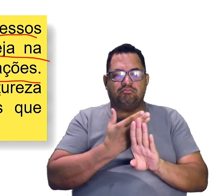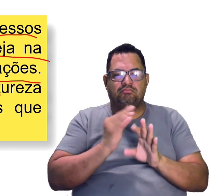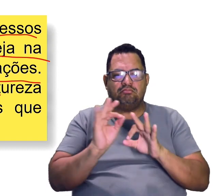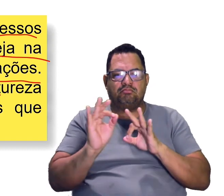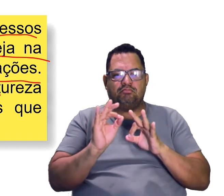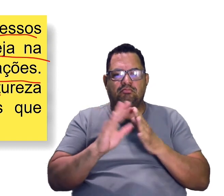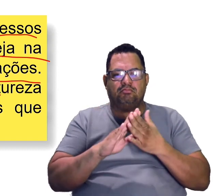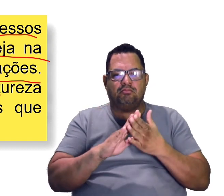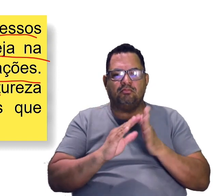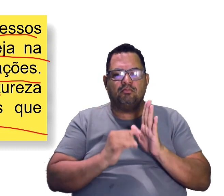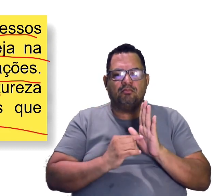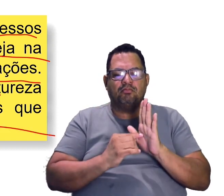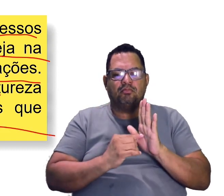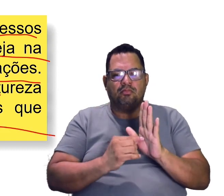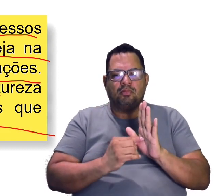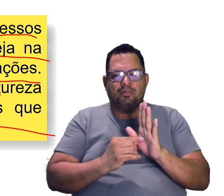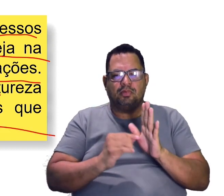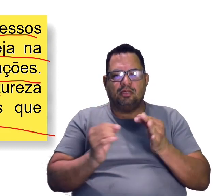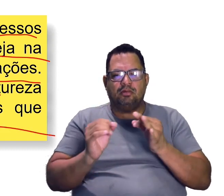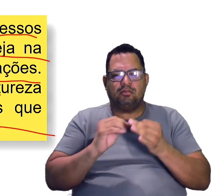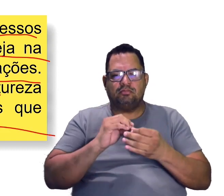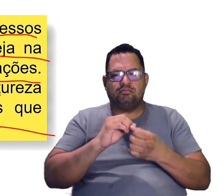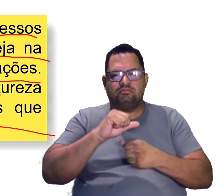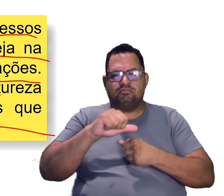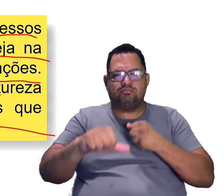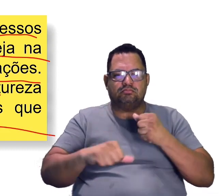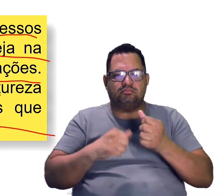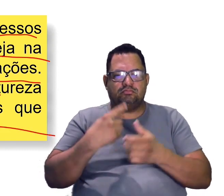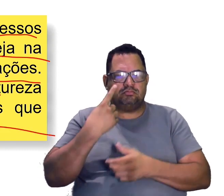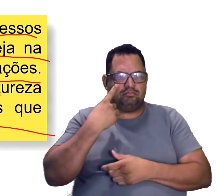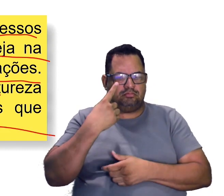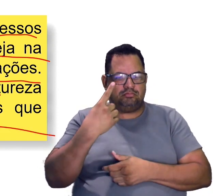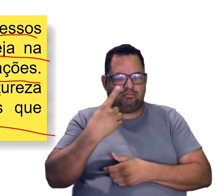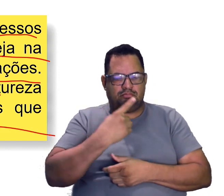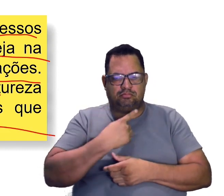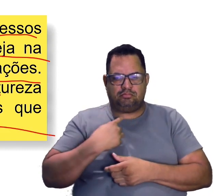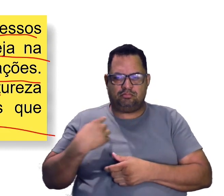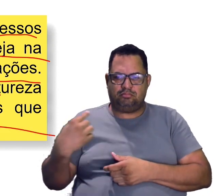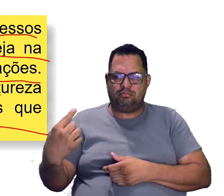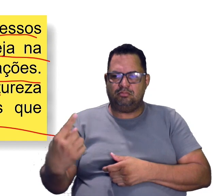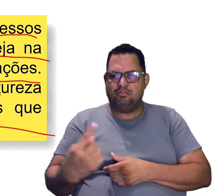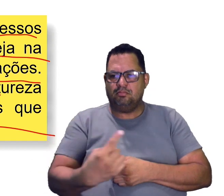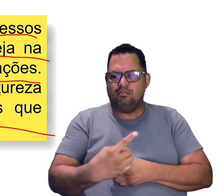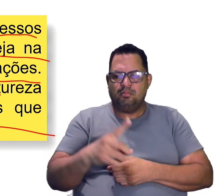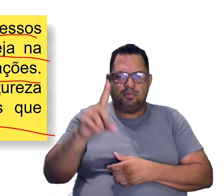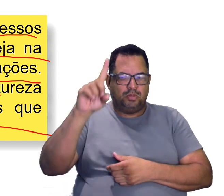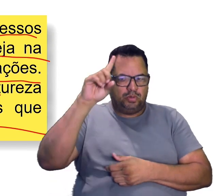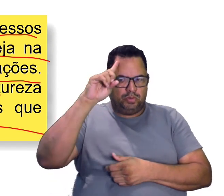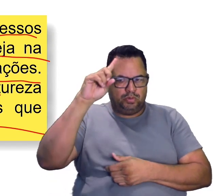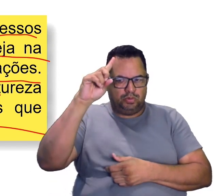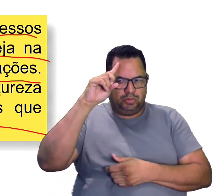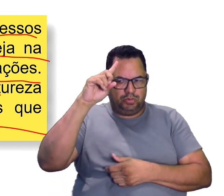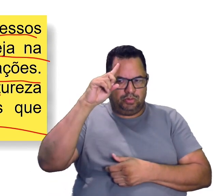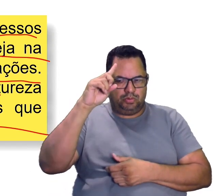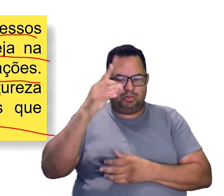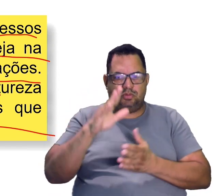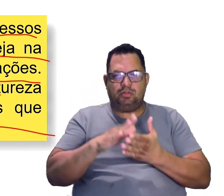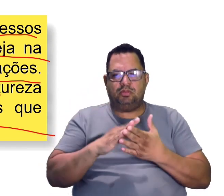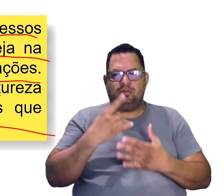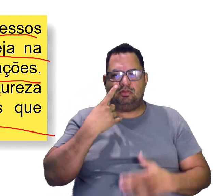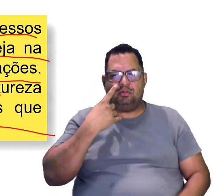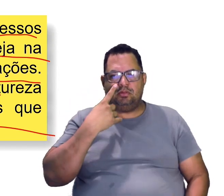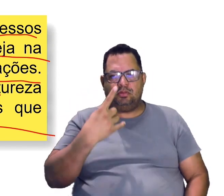que trouxeram mudanças e que observamos no nosso redor. Todo dia você aí, meu aluno, todo dia